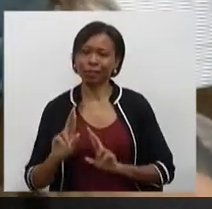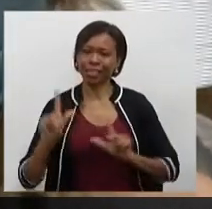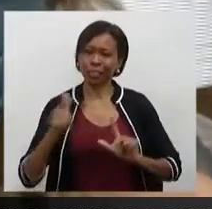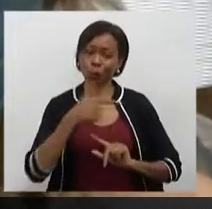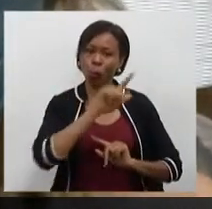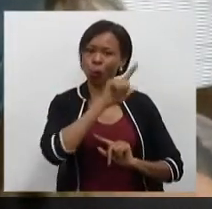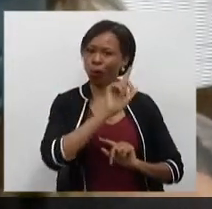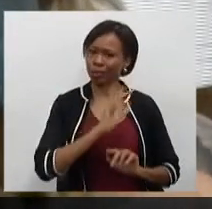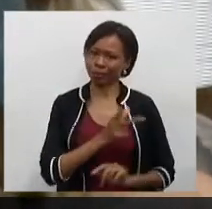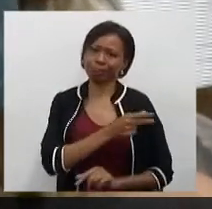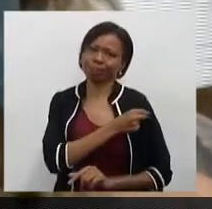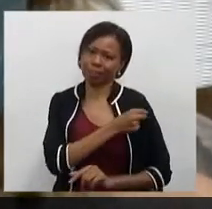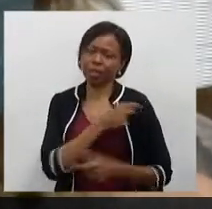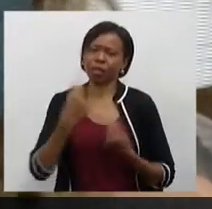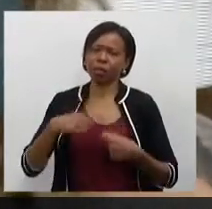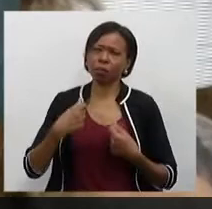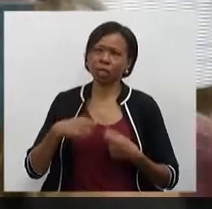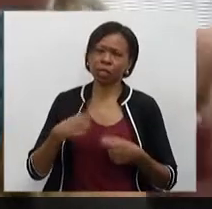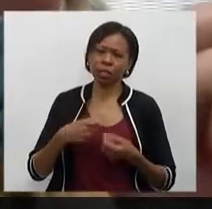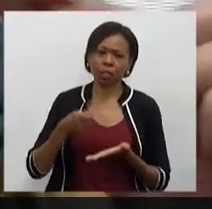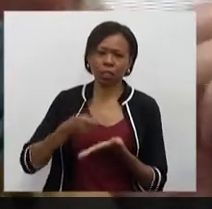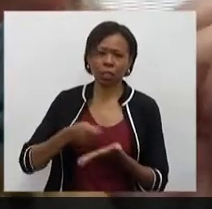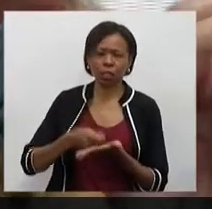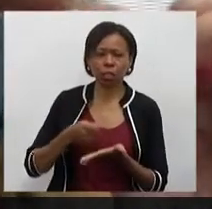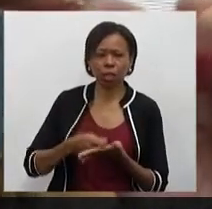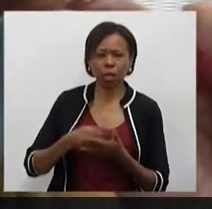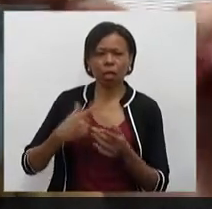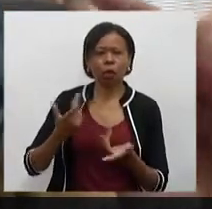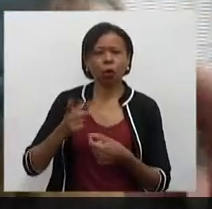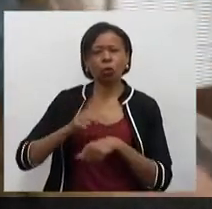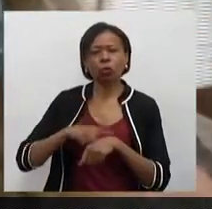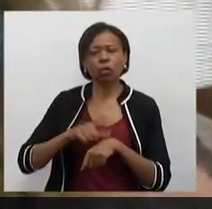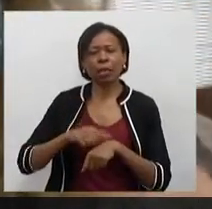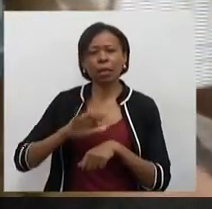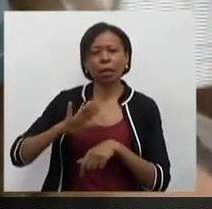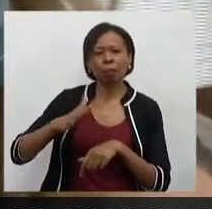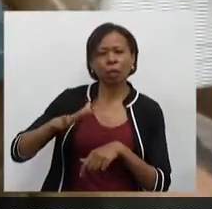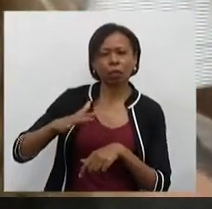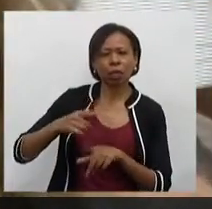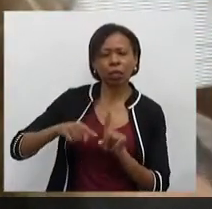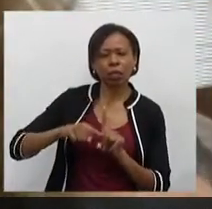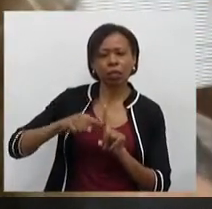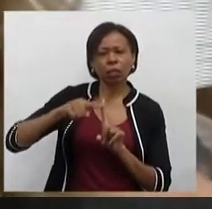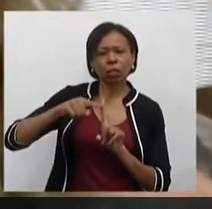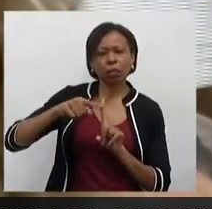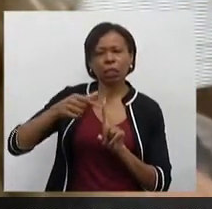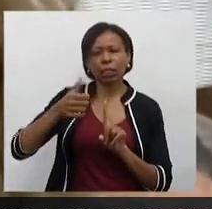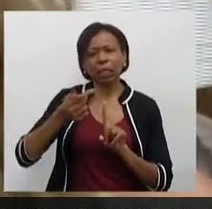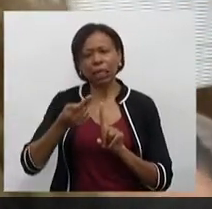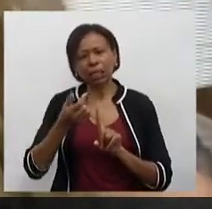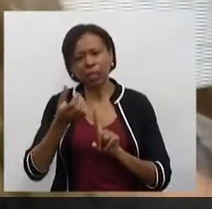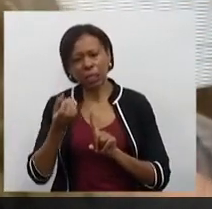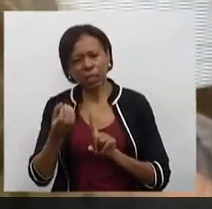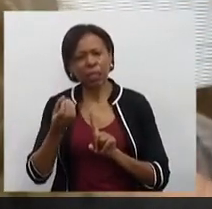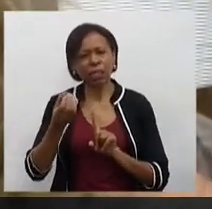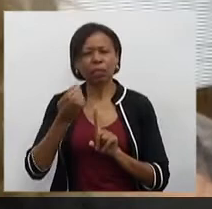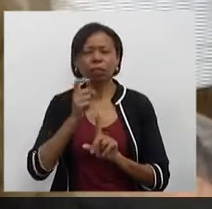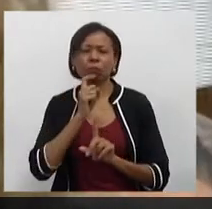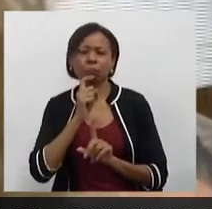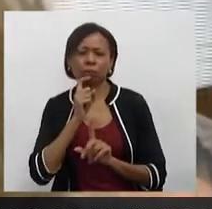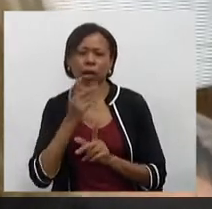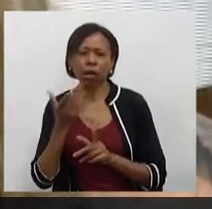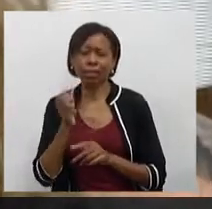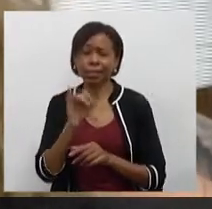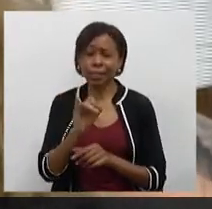que manter aí, se por estoque por mais tempo, entre menos 70 graus, e se ela for utilizada até 14 dias,